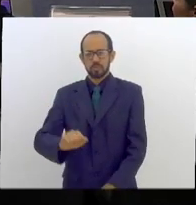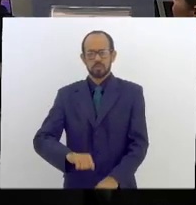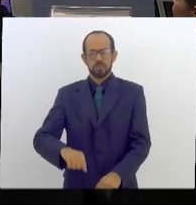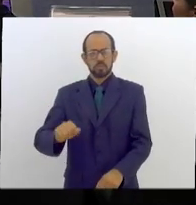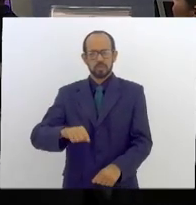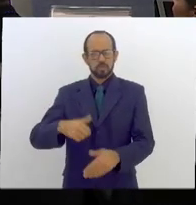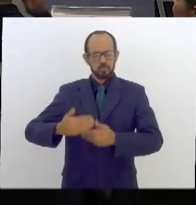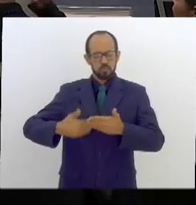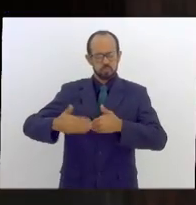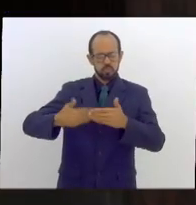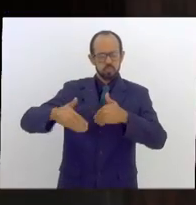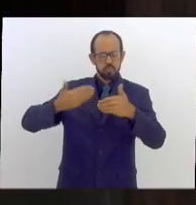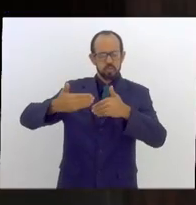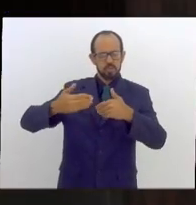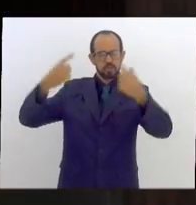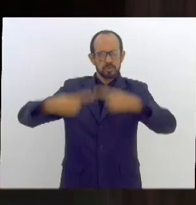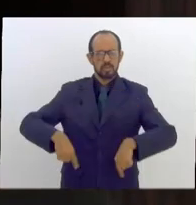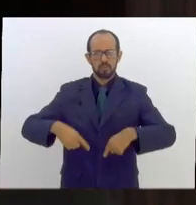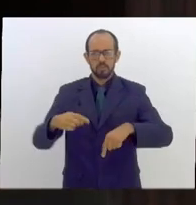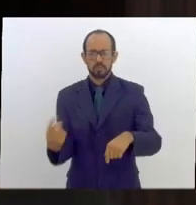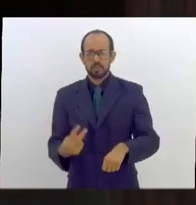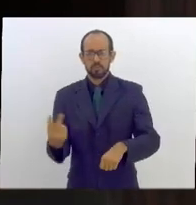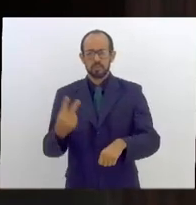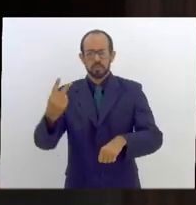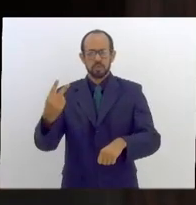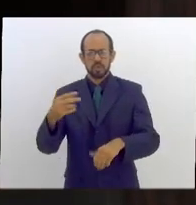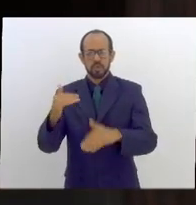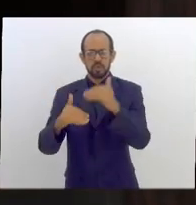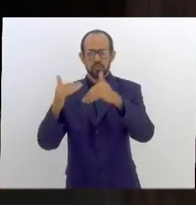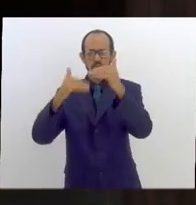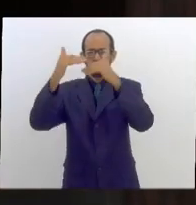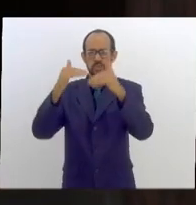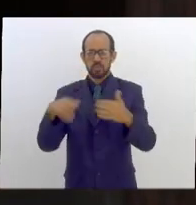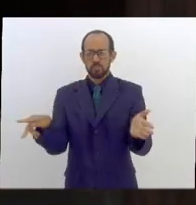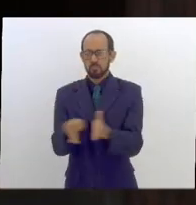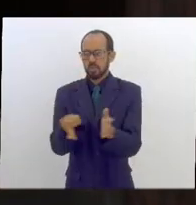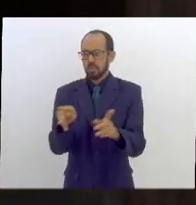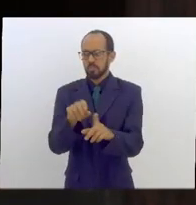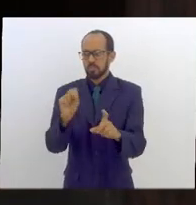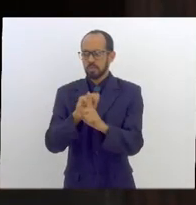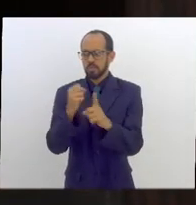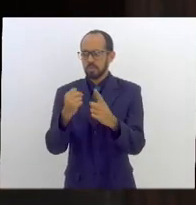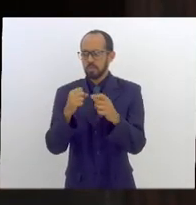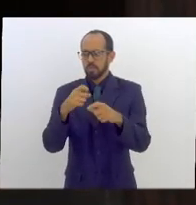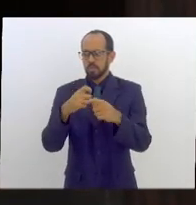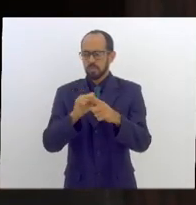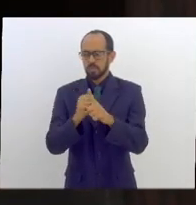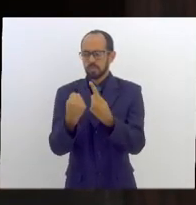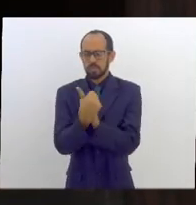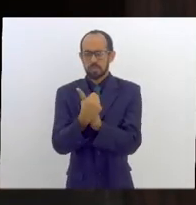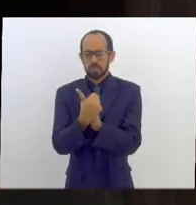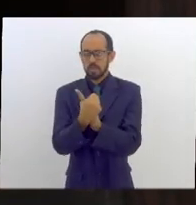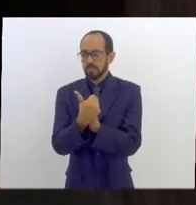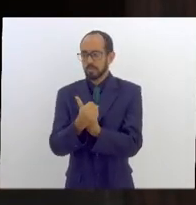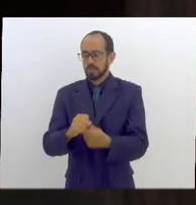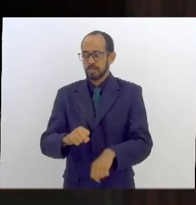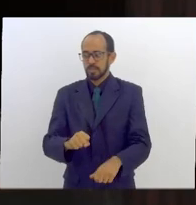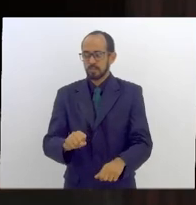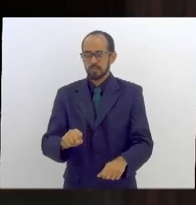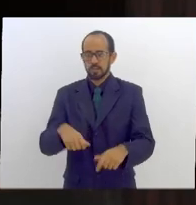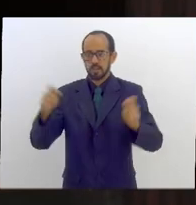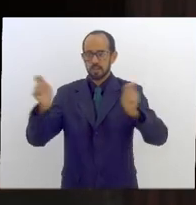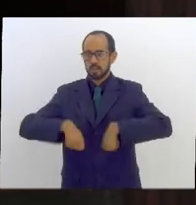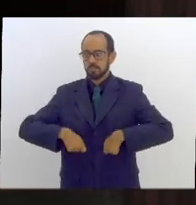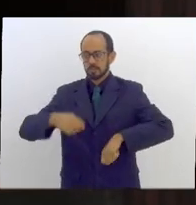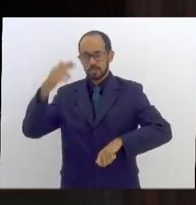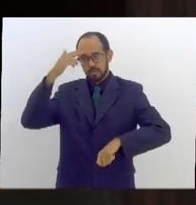interminável de desafios e vitórias que faz a evolução da humanidade, ocupam lugar de destaque a capacidade de sonhar melhores